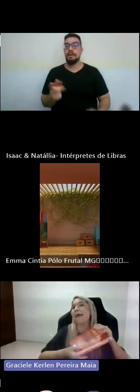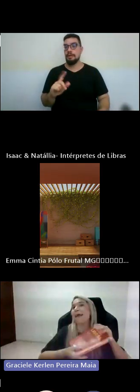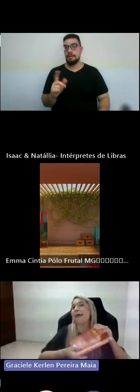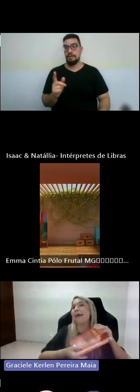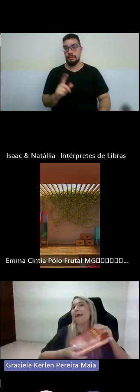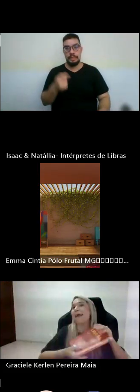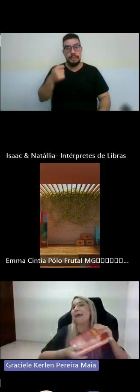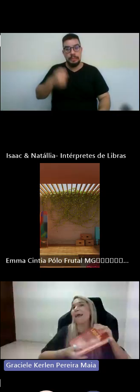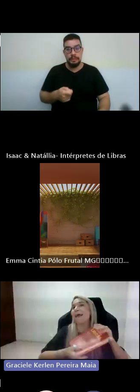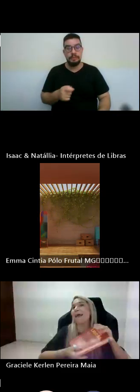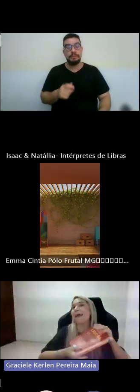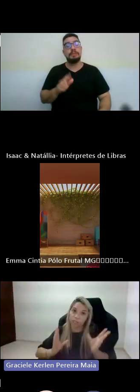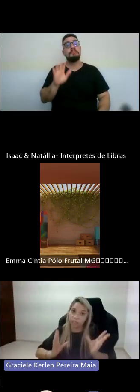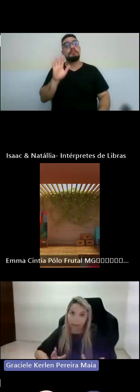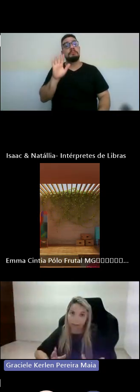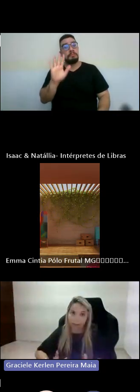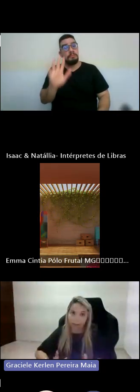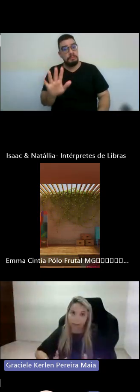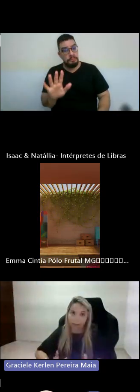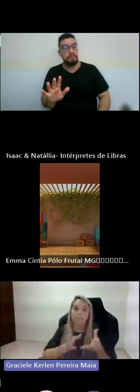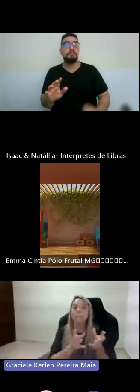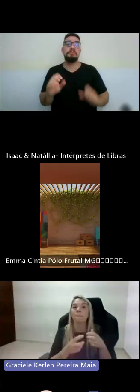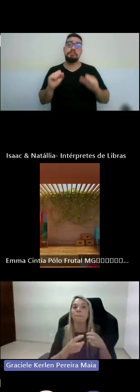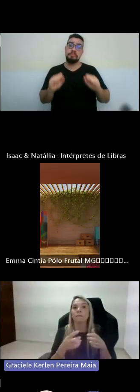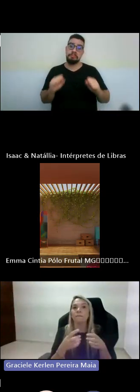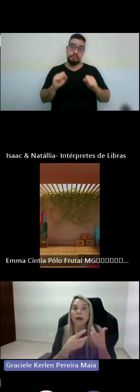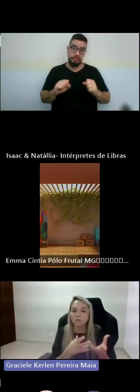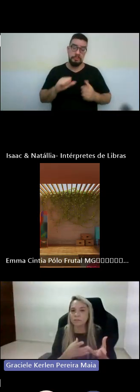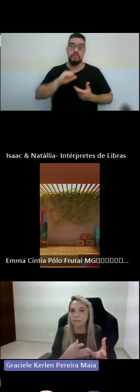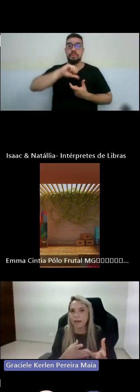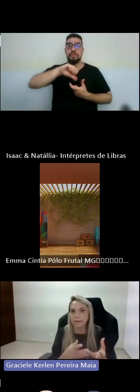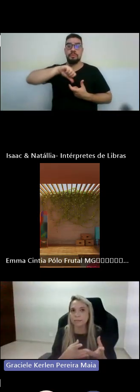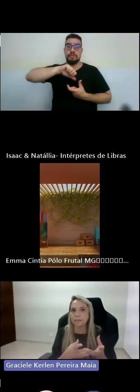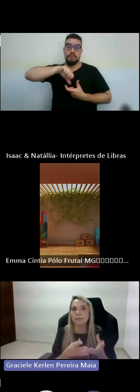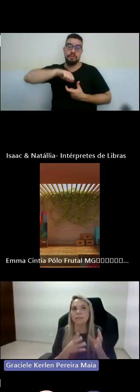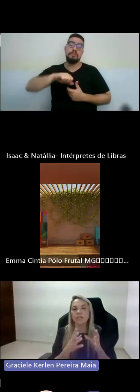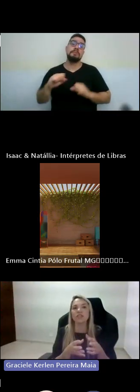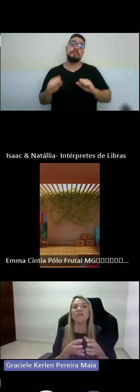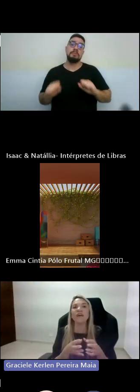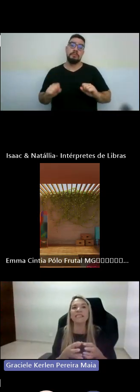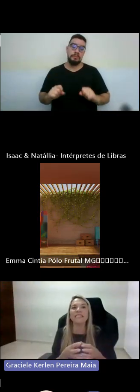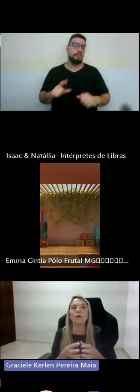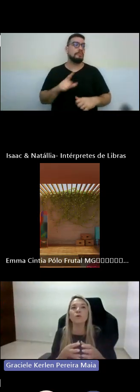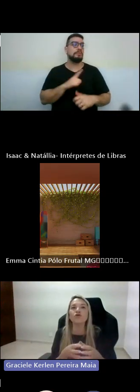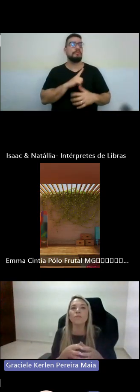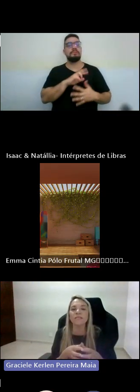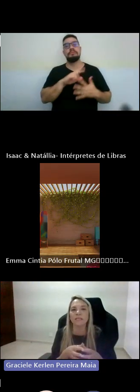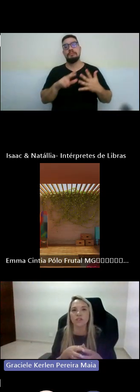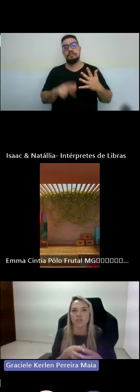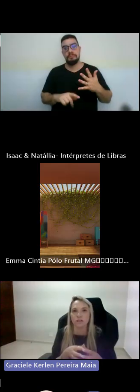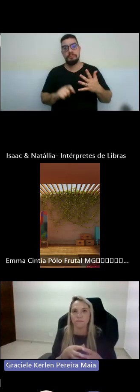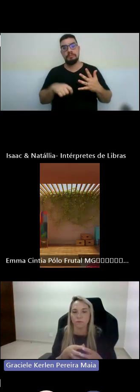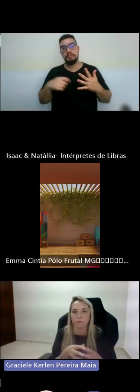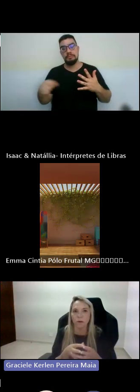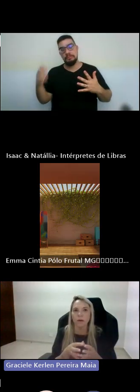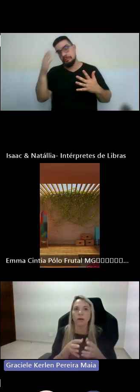fogo, mas é uma derivação, não deixa de ser. Existem vários sinais que a gente diferencia